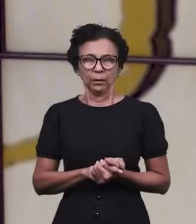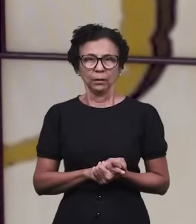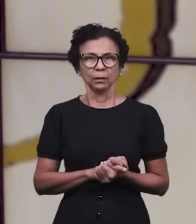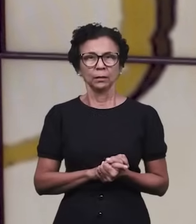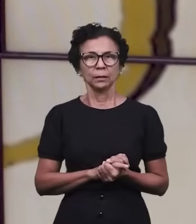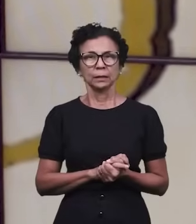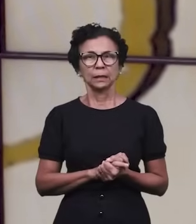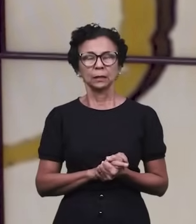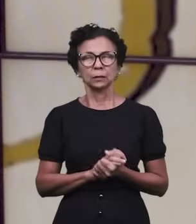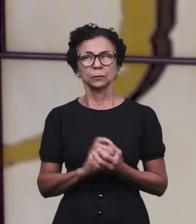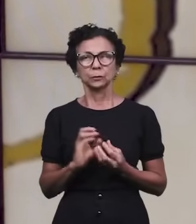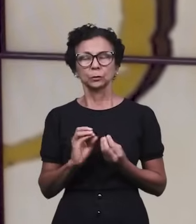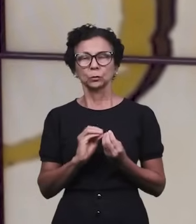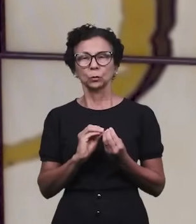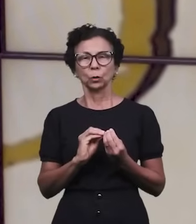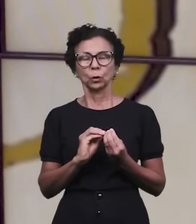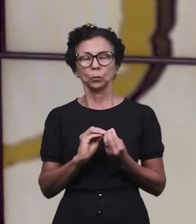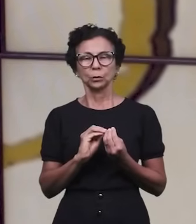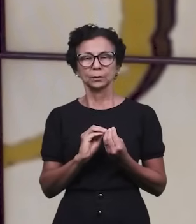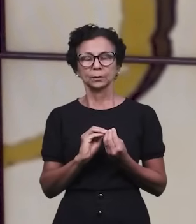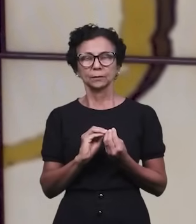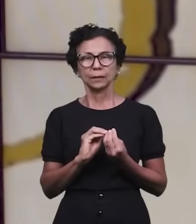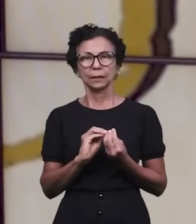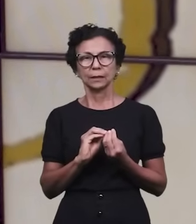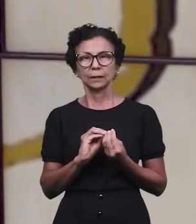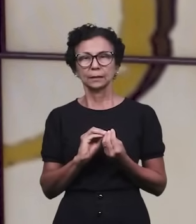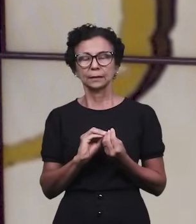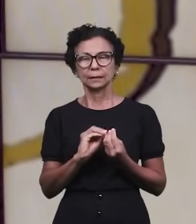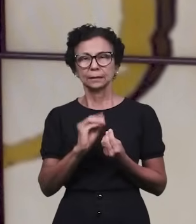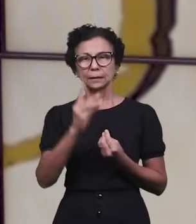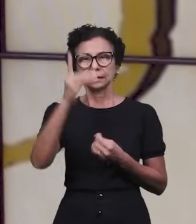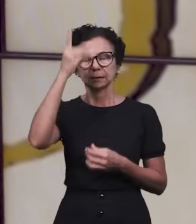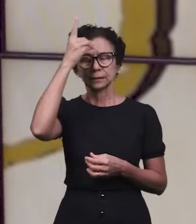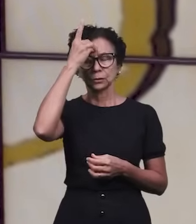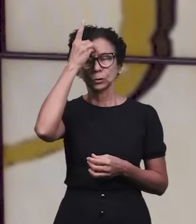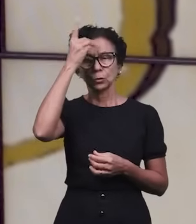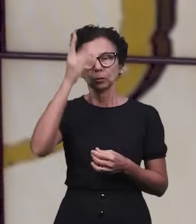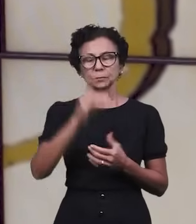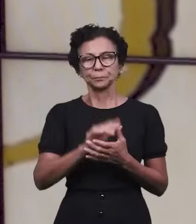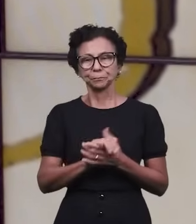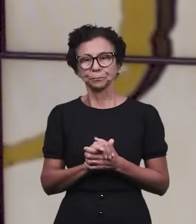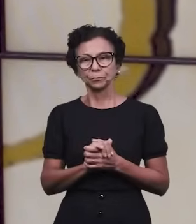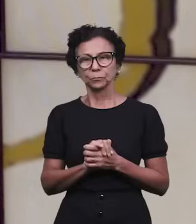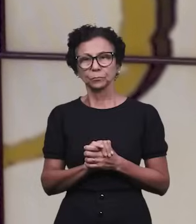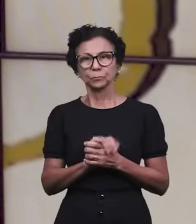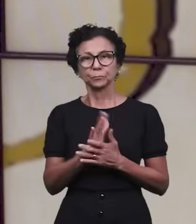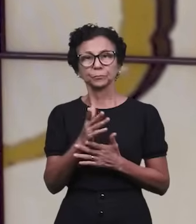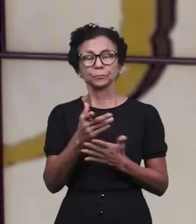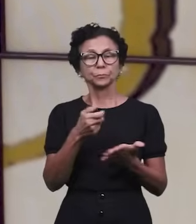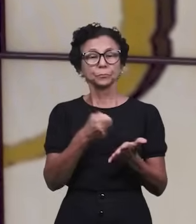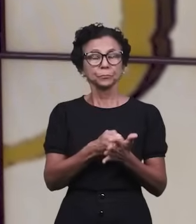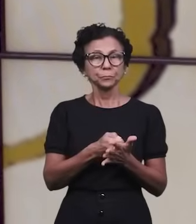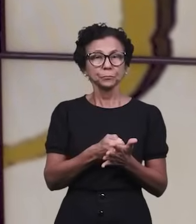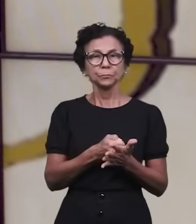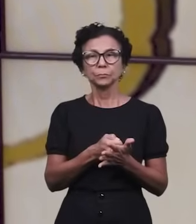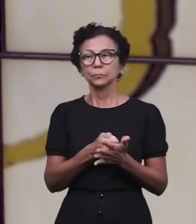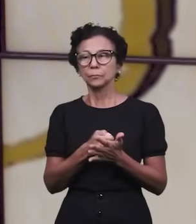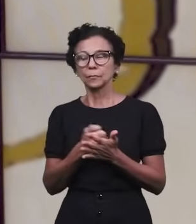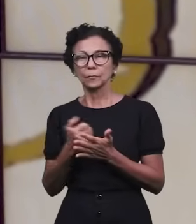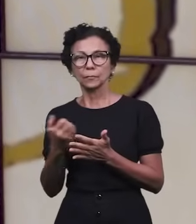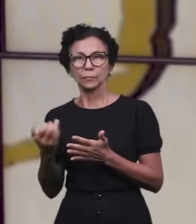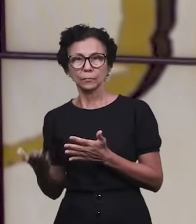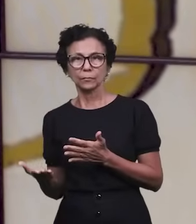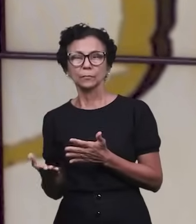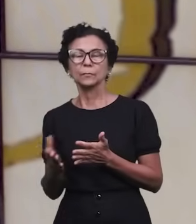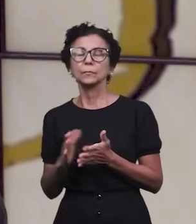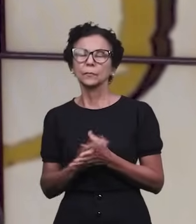a sabedoria. E eu acho que esse filtro está no grupo de intercessão. Lógico que um dom de edificação, um